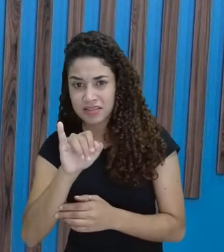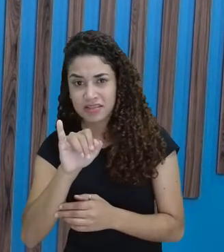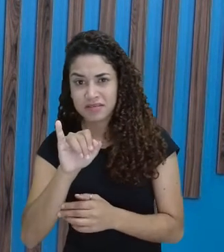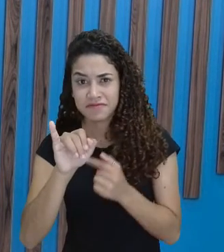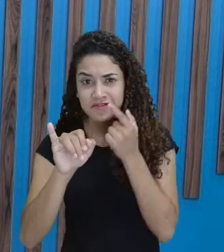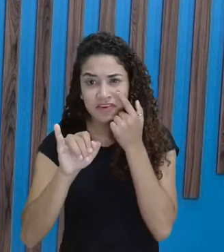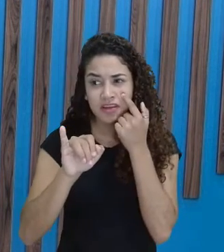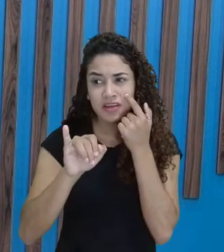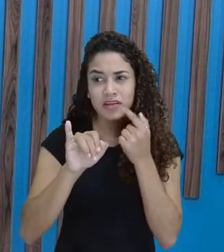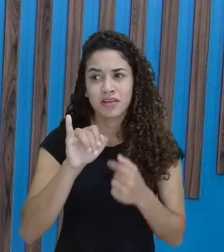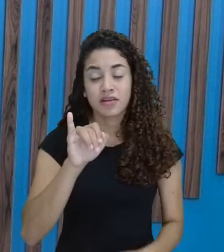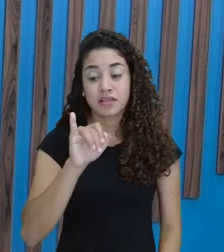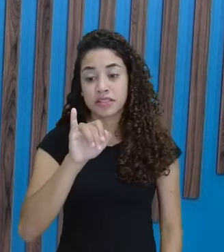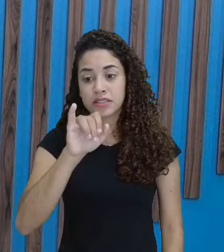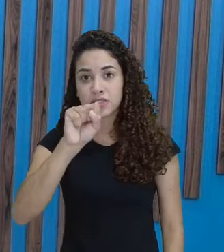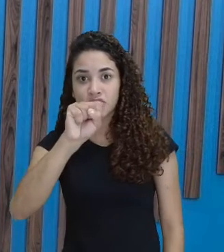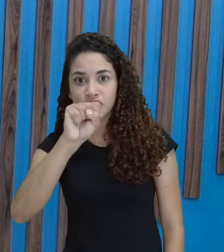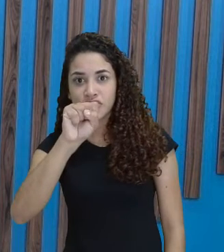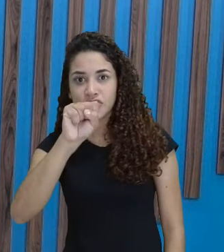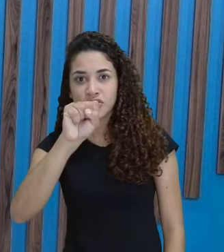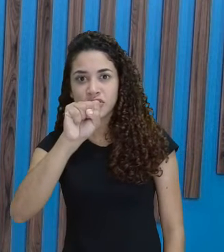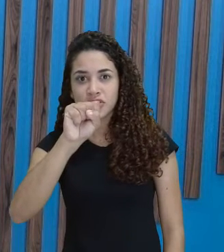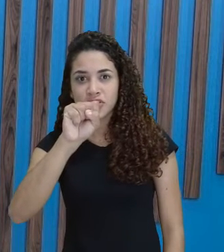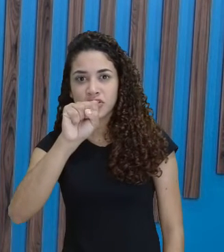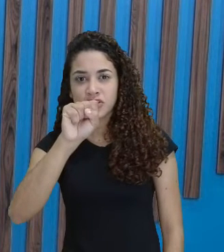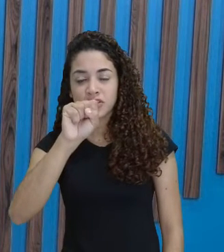letrinha para a gente ver. Diz.